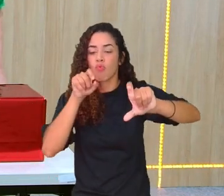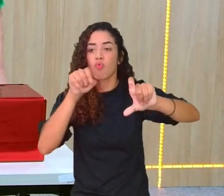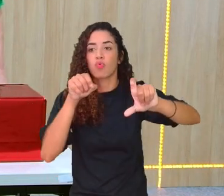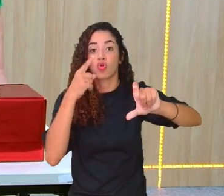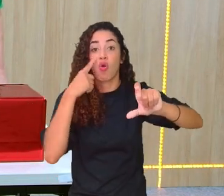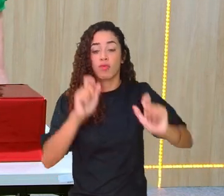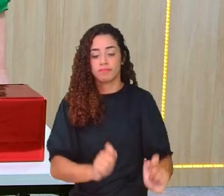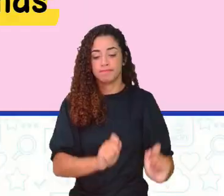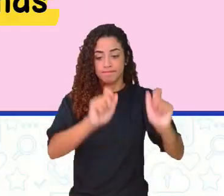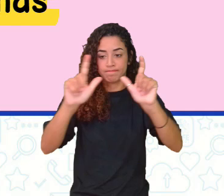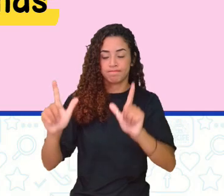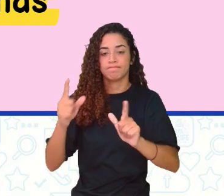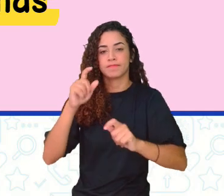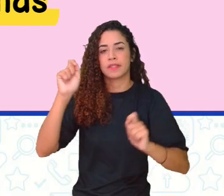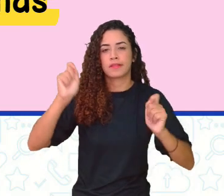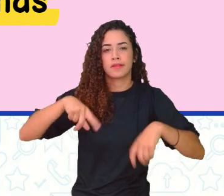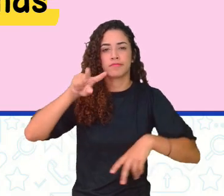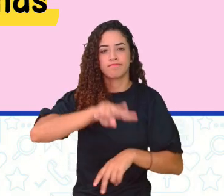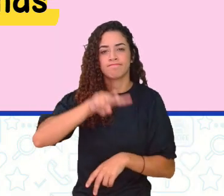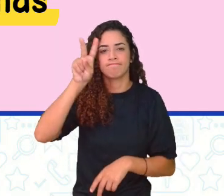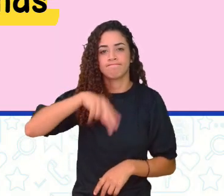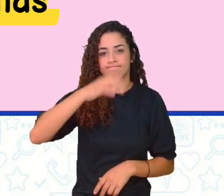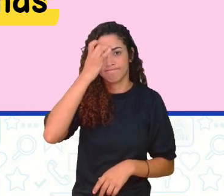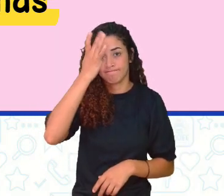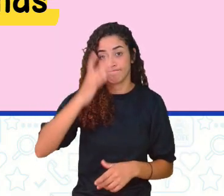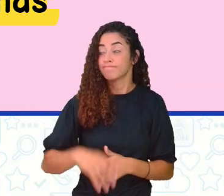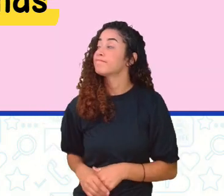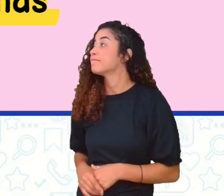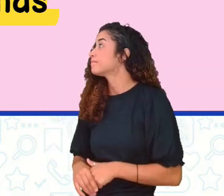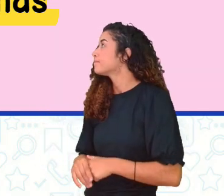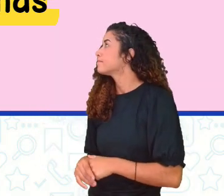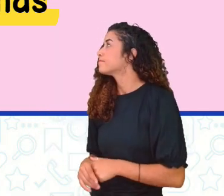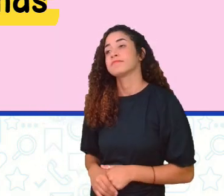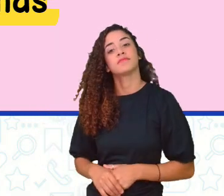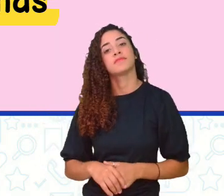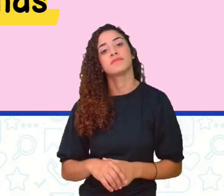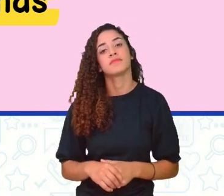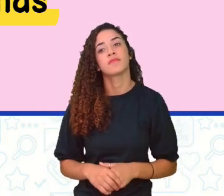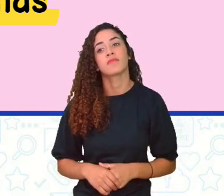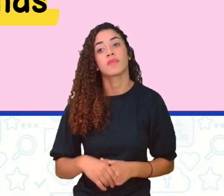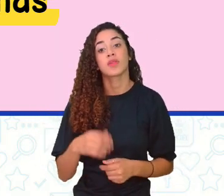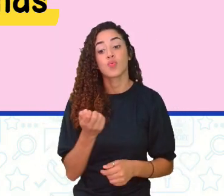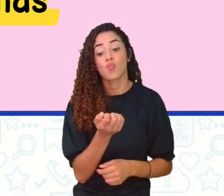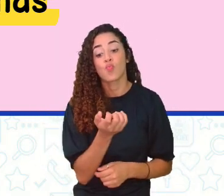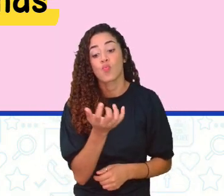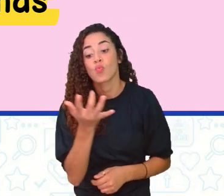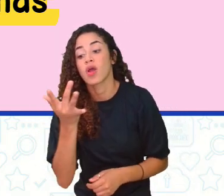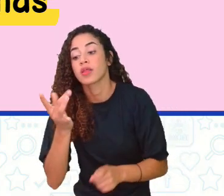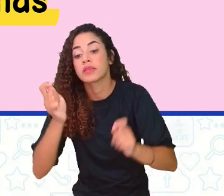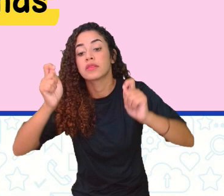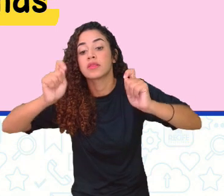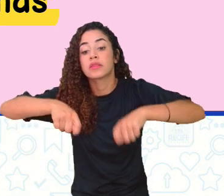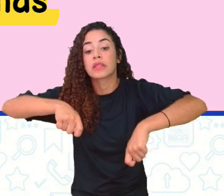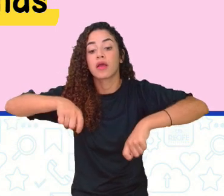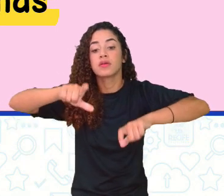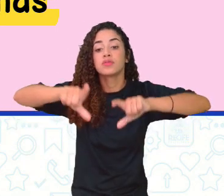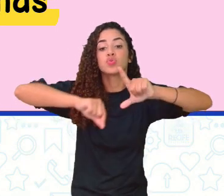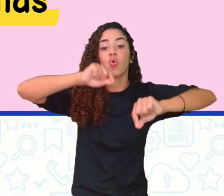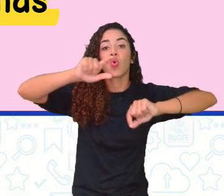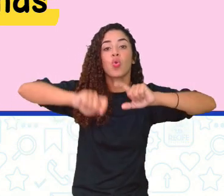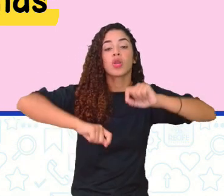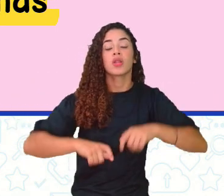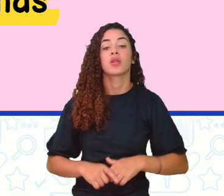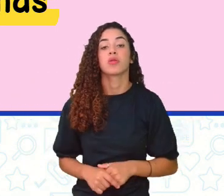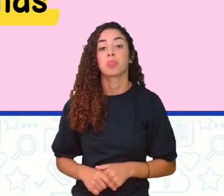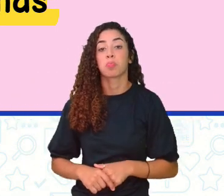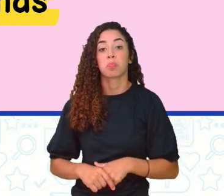para os meninos lerem com facilidade. Quantas possibilidades de escolha ele tem? Escolher o quê, gente?